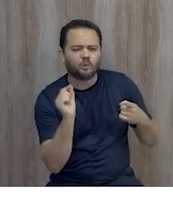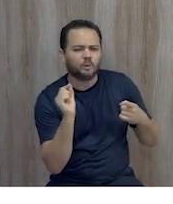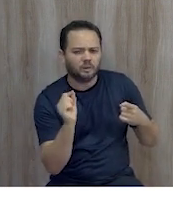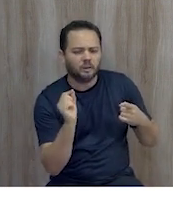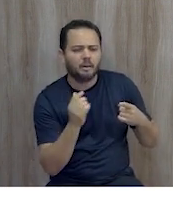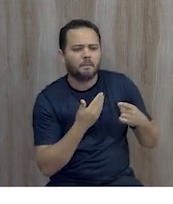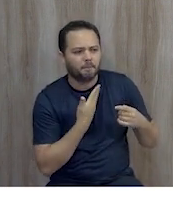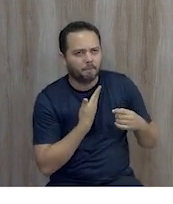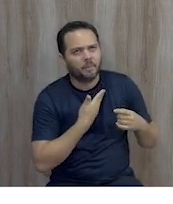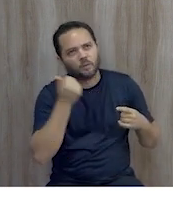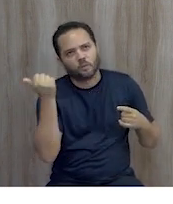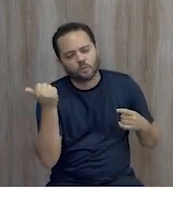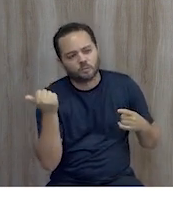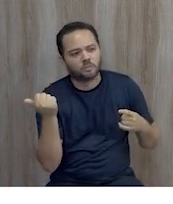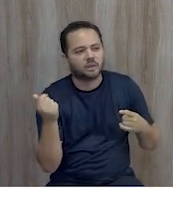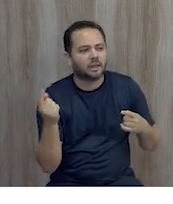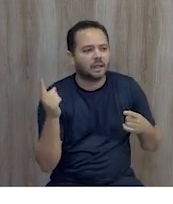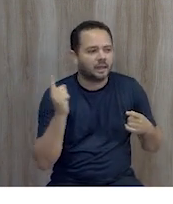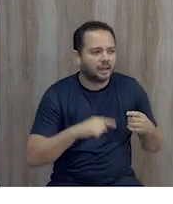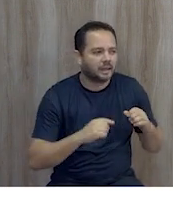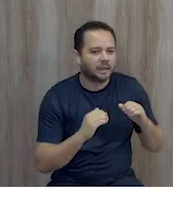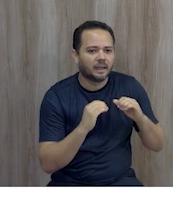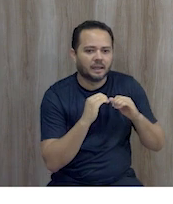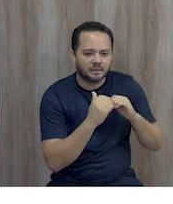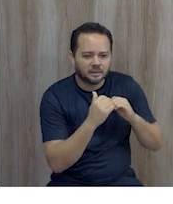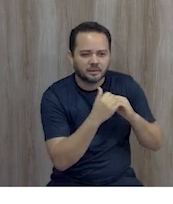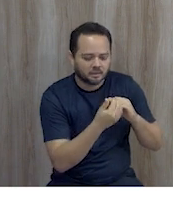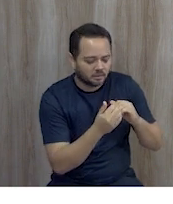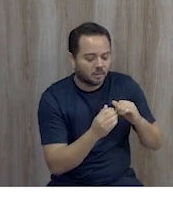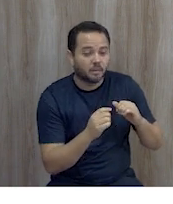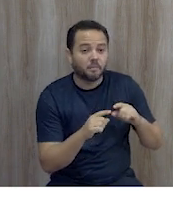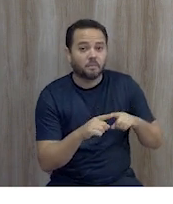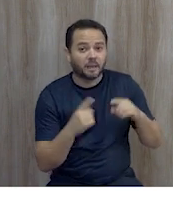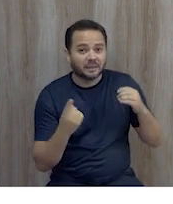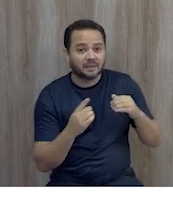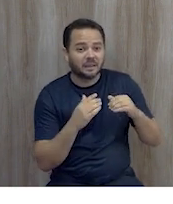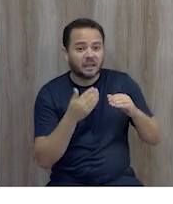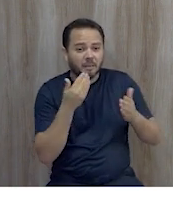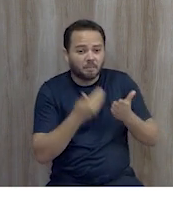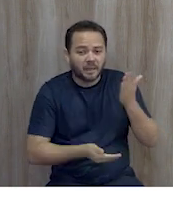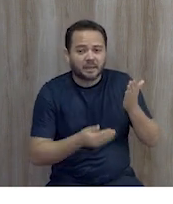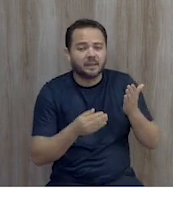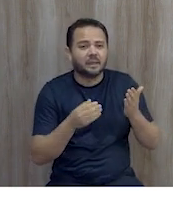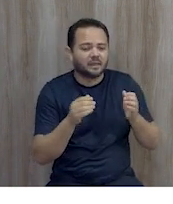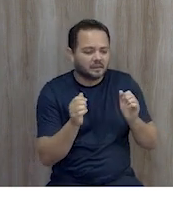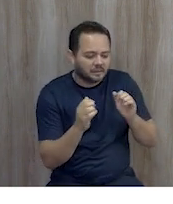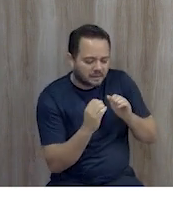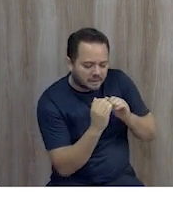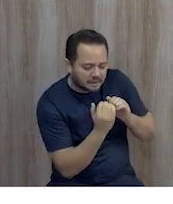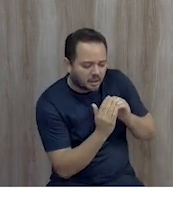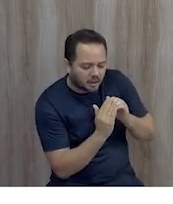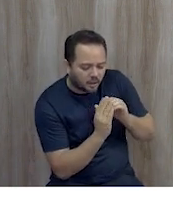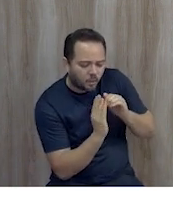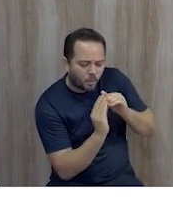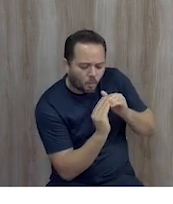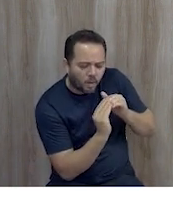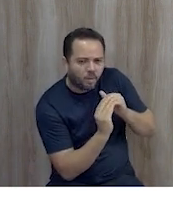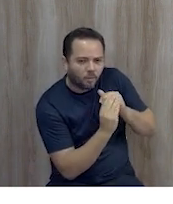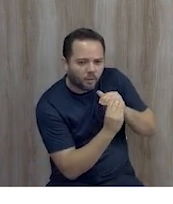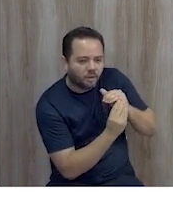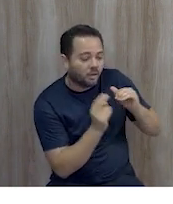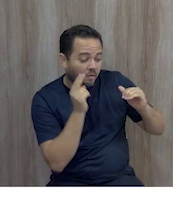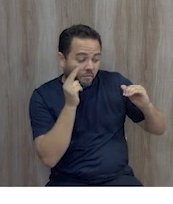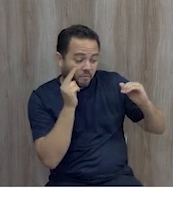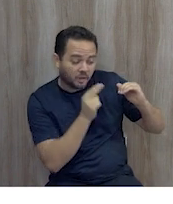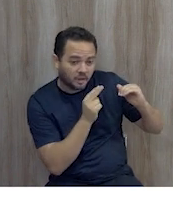melhor recessão. Uma recessão sem perda de inserção interproximal, onde a junção esmalte-cemento não é